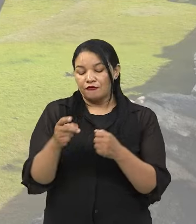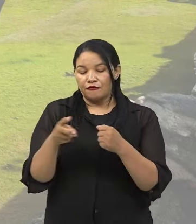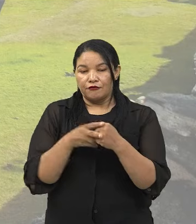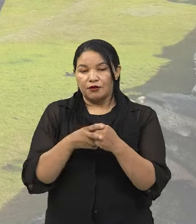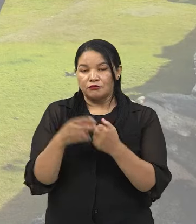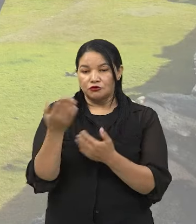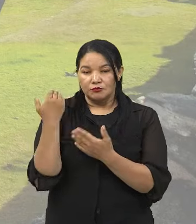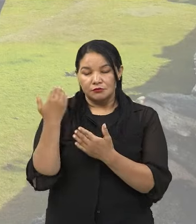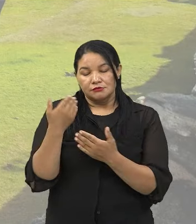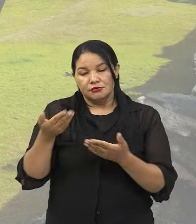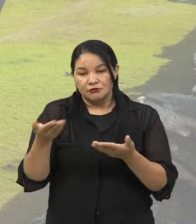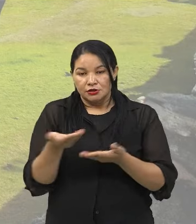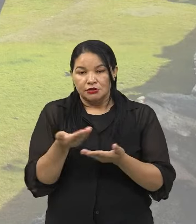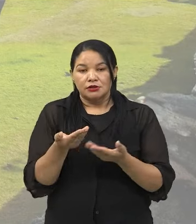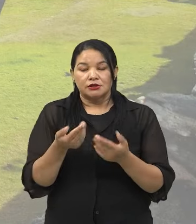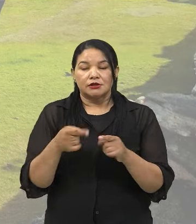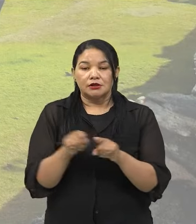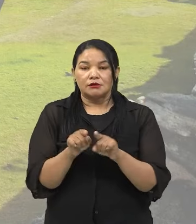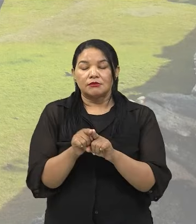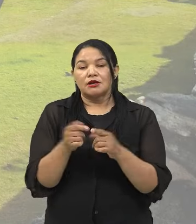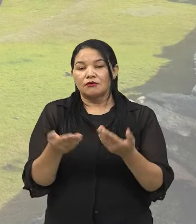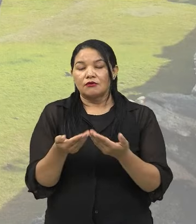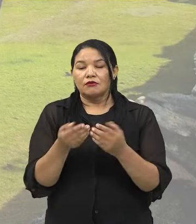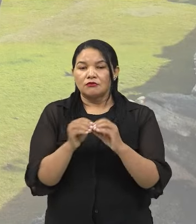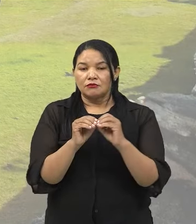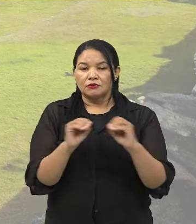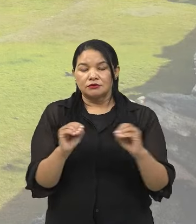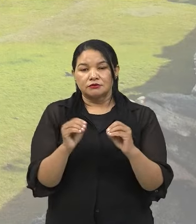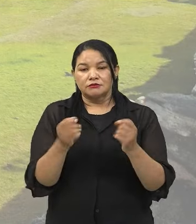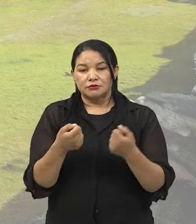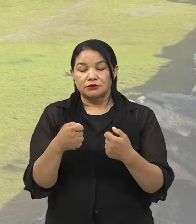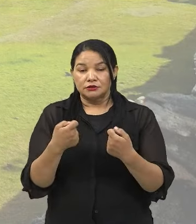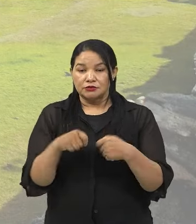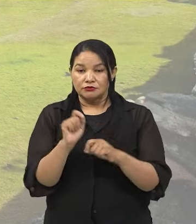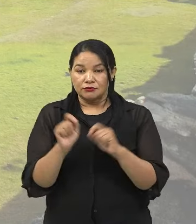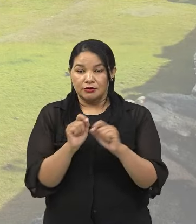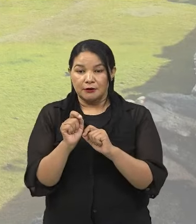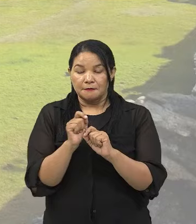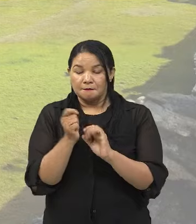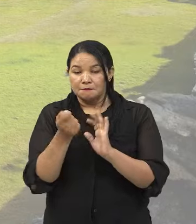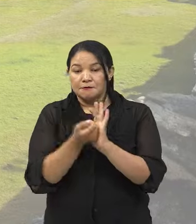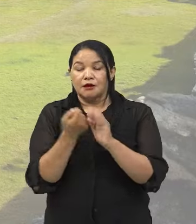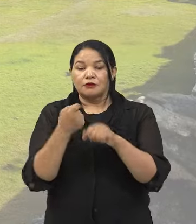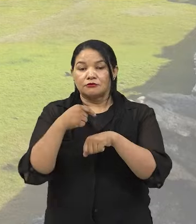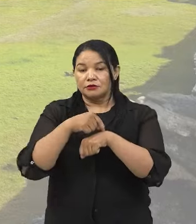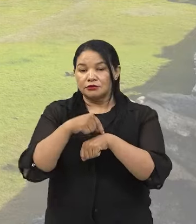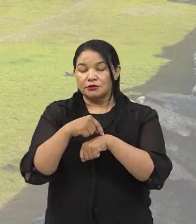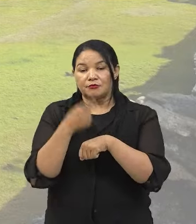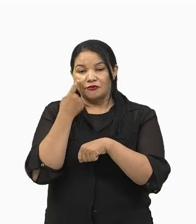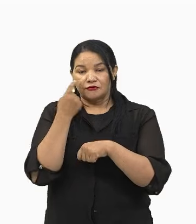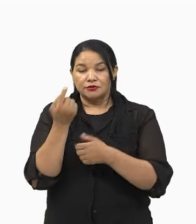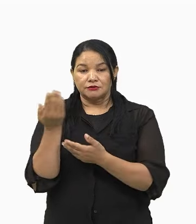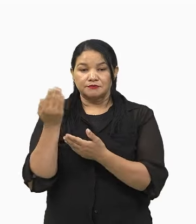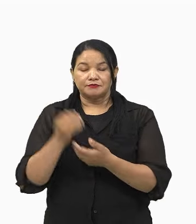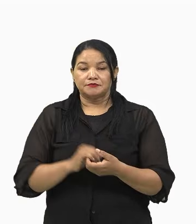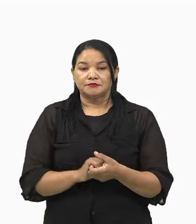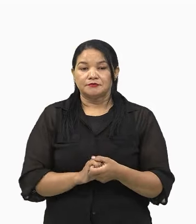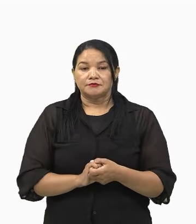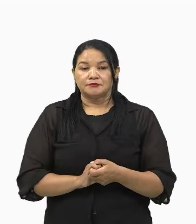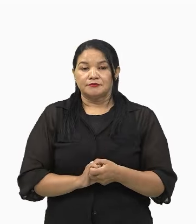dia, nessas orações, a gente faz uso aí de los marcadores temporales. Vamos conhecer aí o